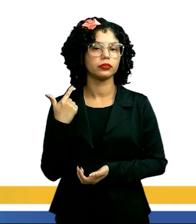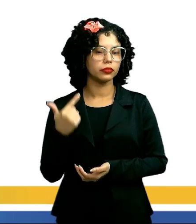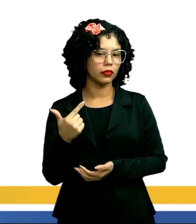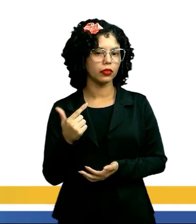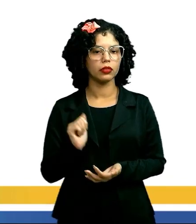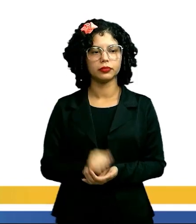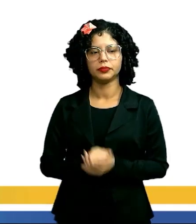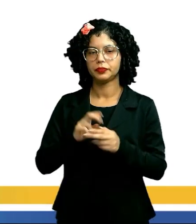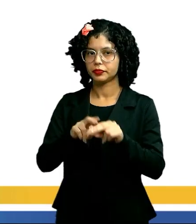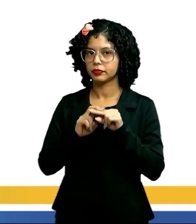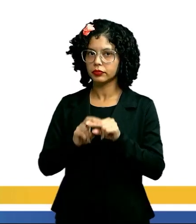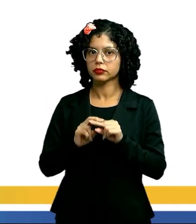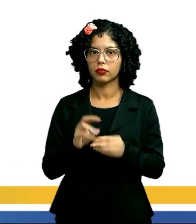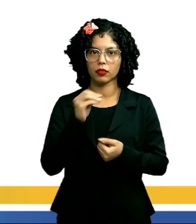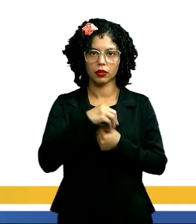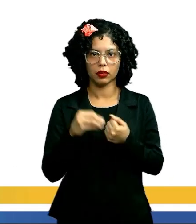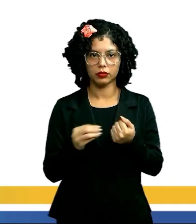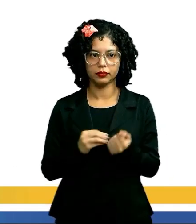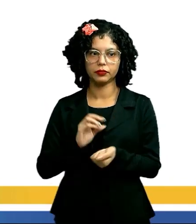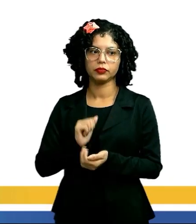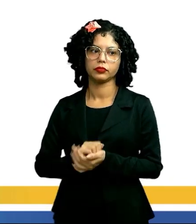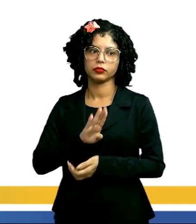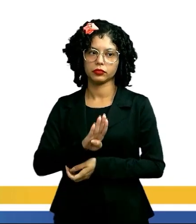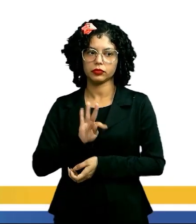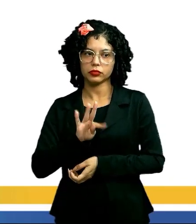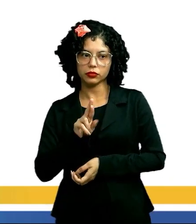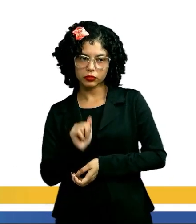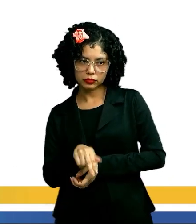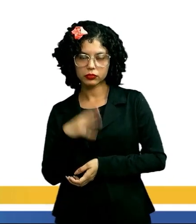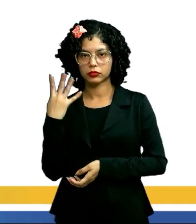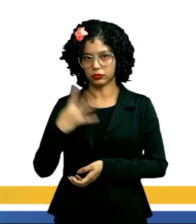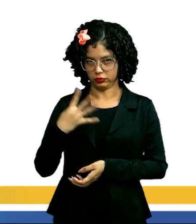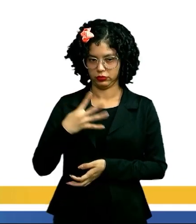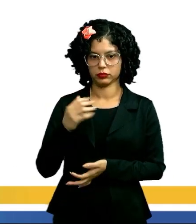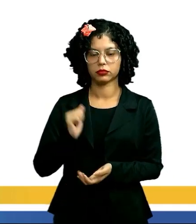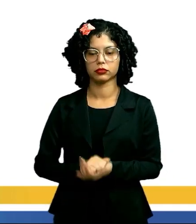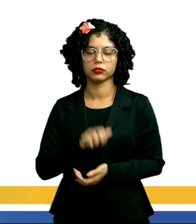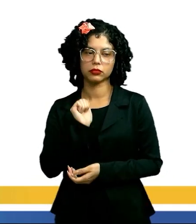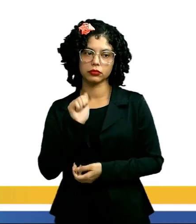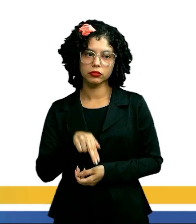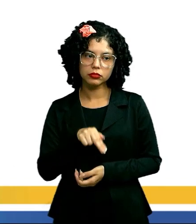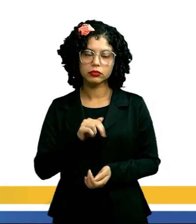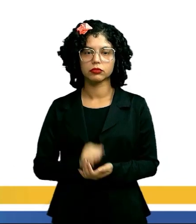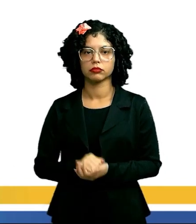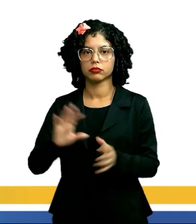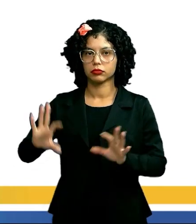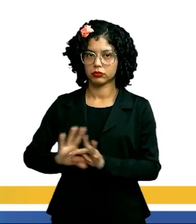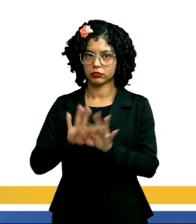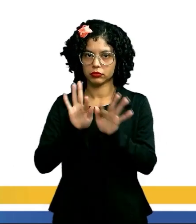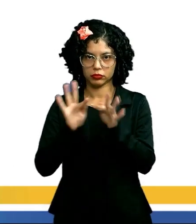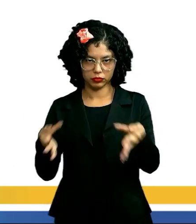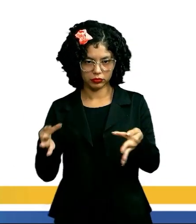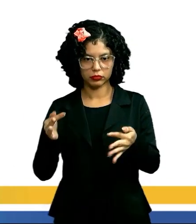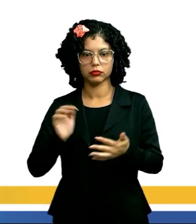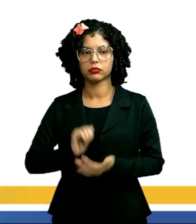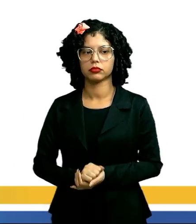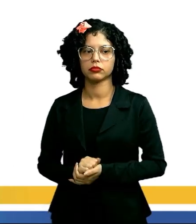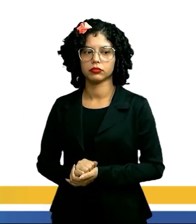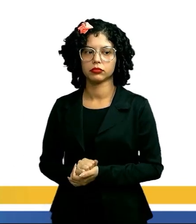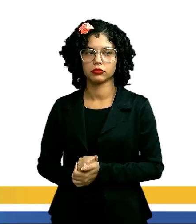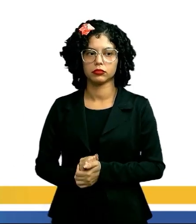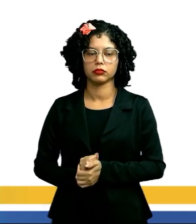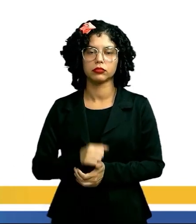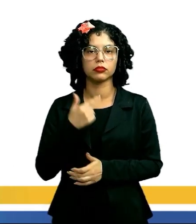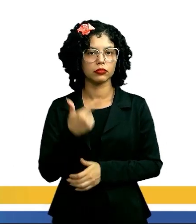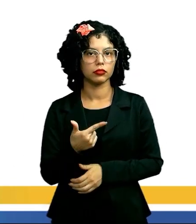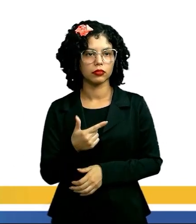amina. Por isso que a nossa molécula é um butan, porque são 4 carbonos, -an, porque é uma ligação simples entre esses carbonos,